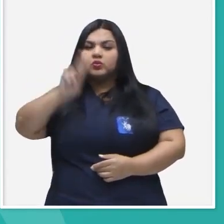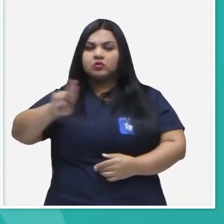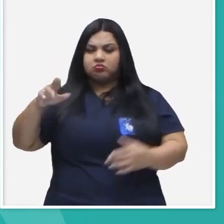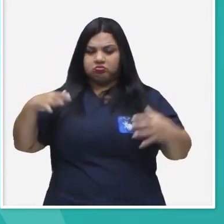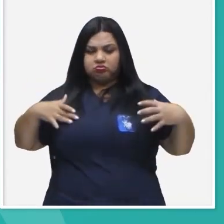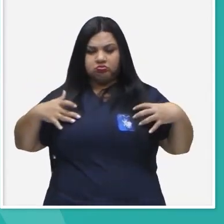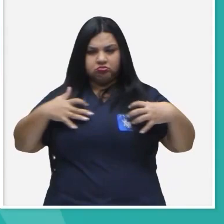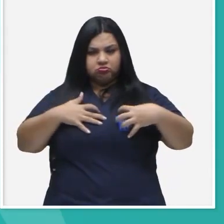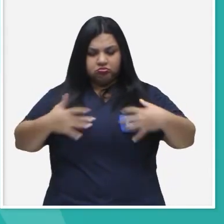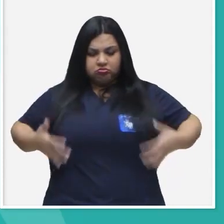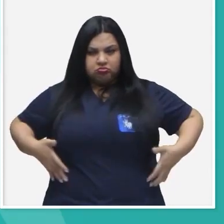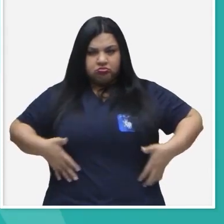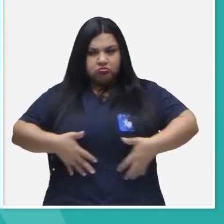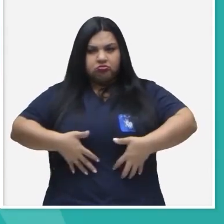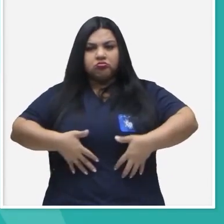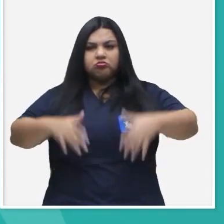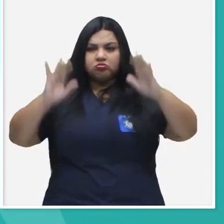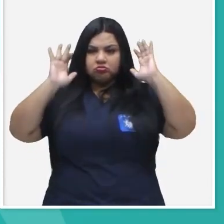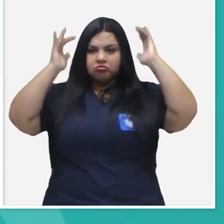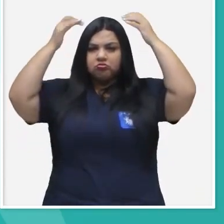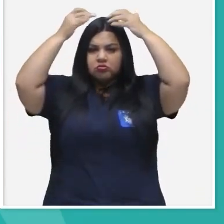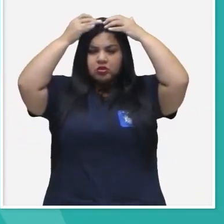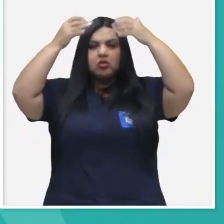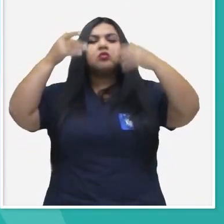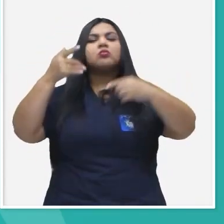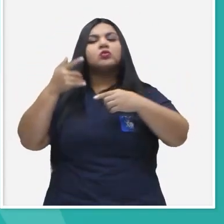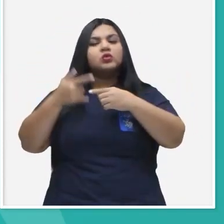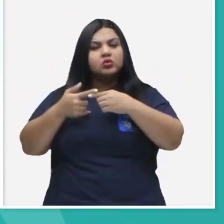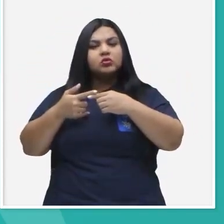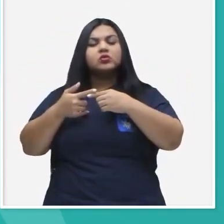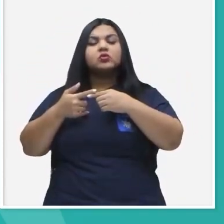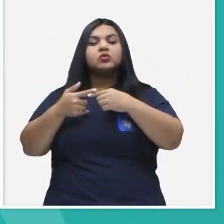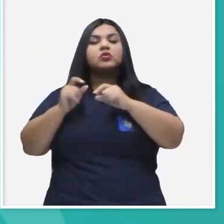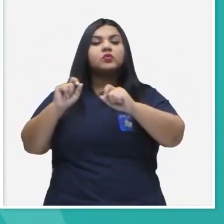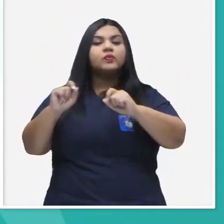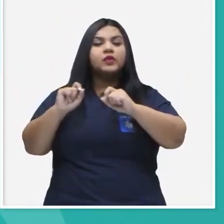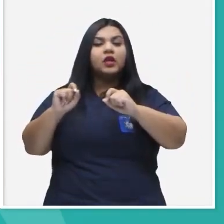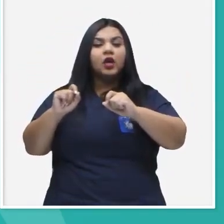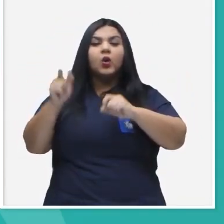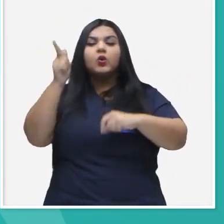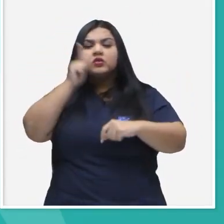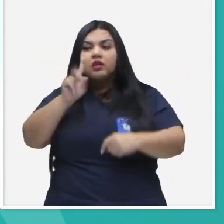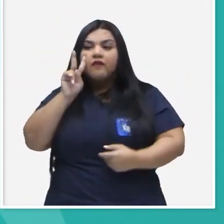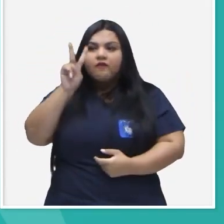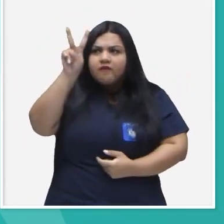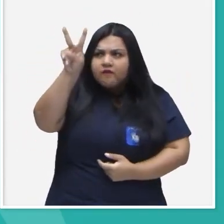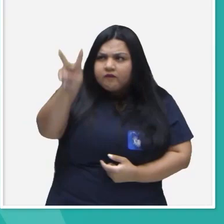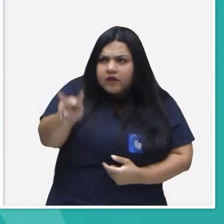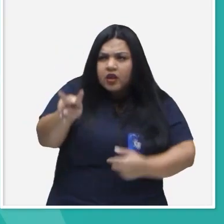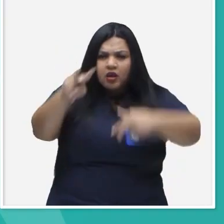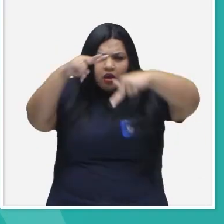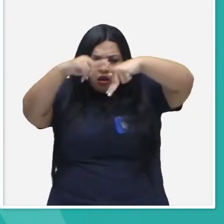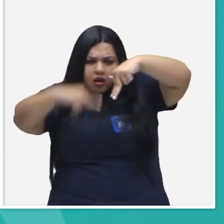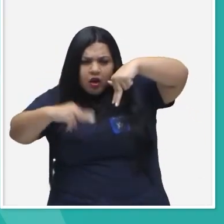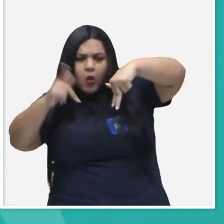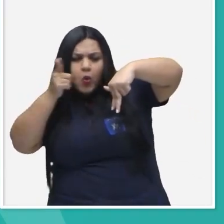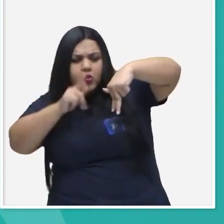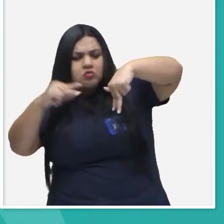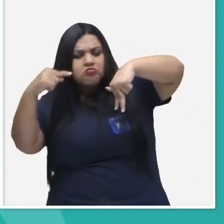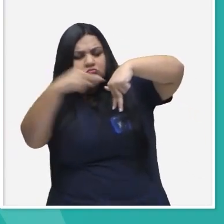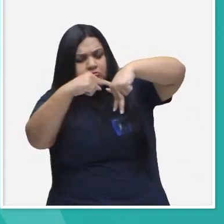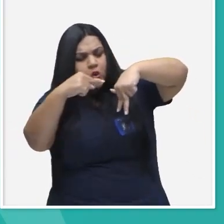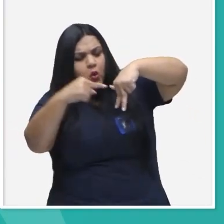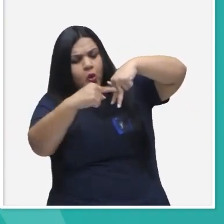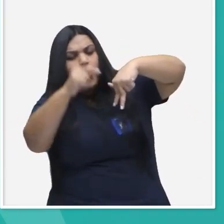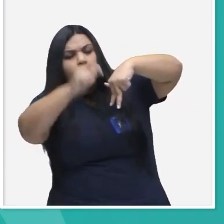o equipamento justamente para verificar aonde foi, né, que foi efetuado o golpe. Então, eu